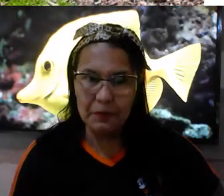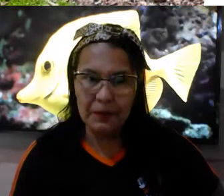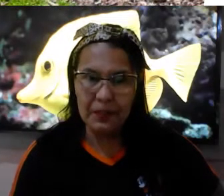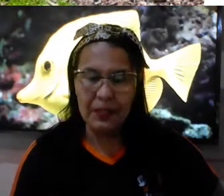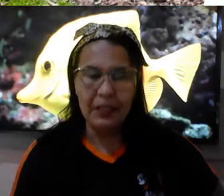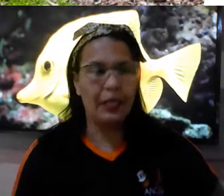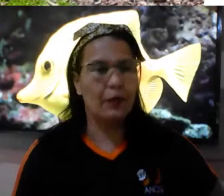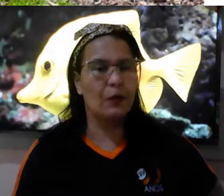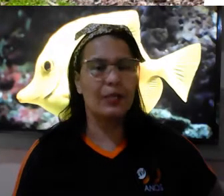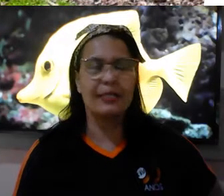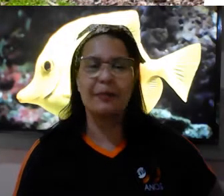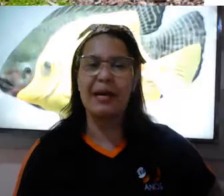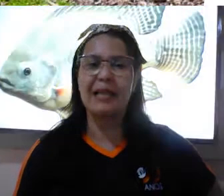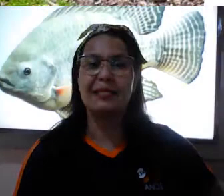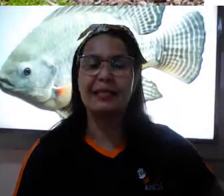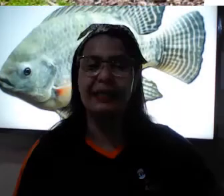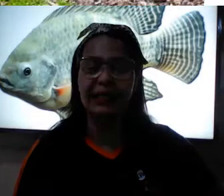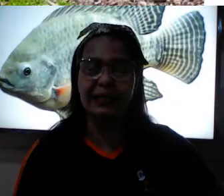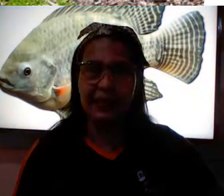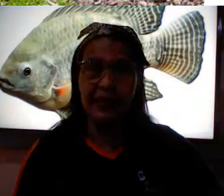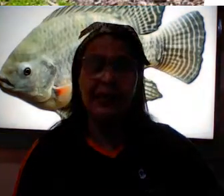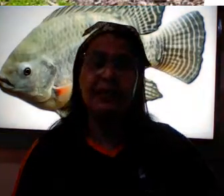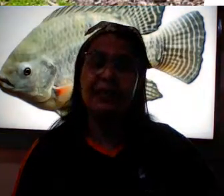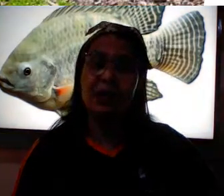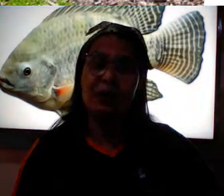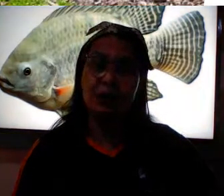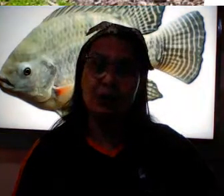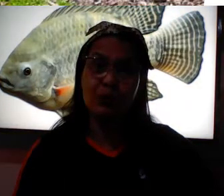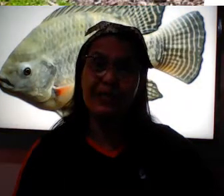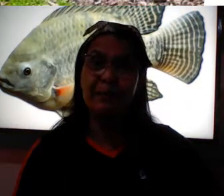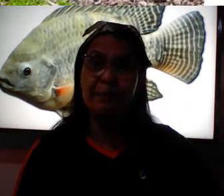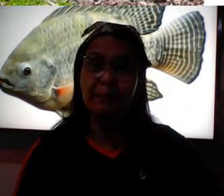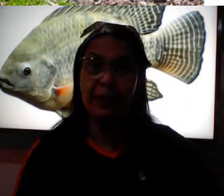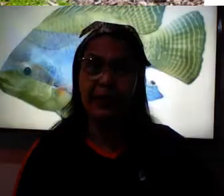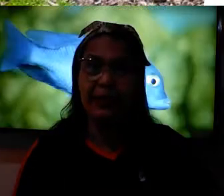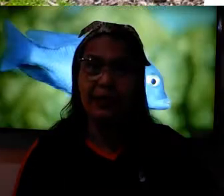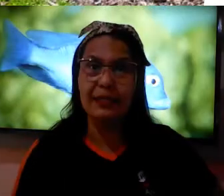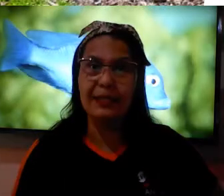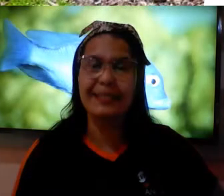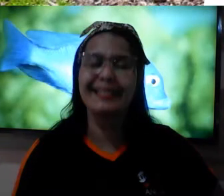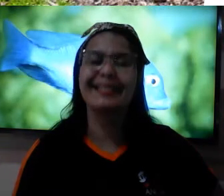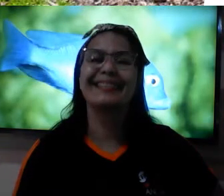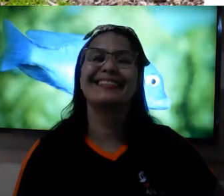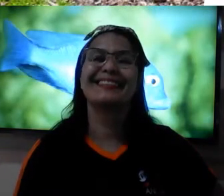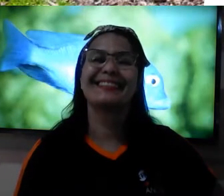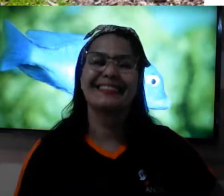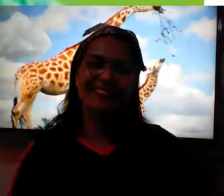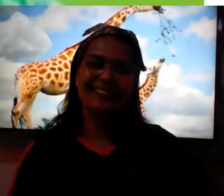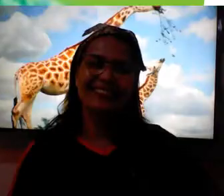pavão. Que coisa mais linda são as suas penas.